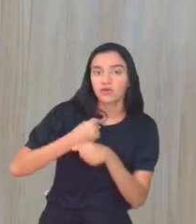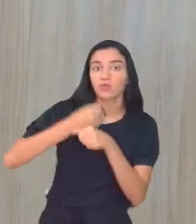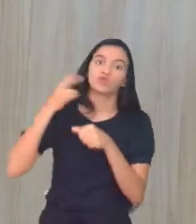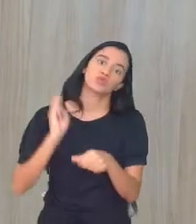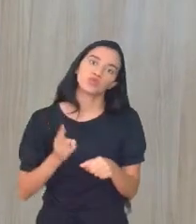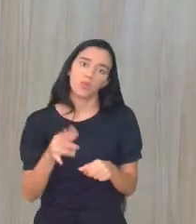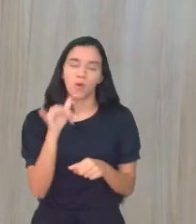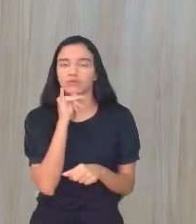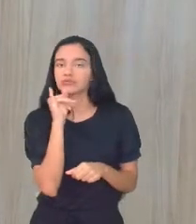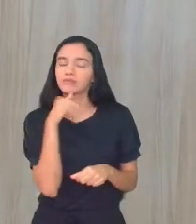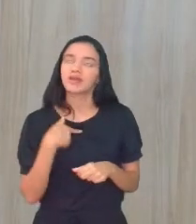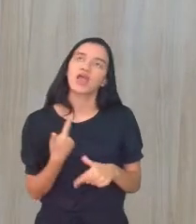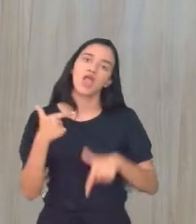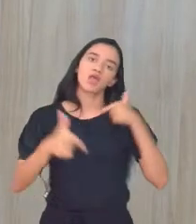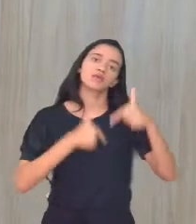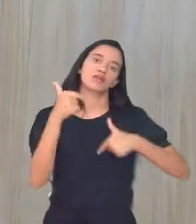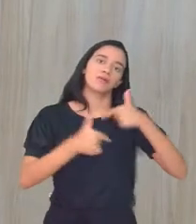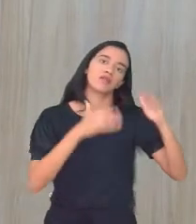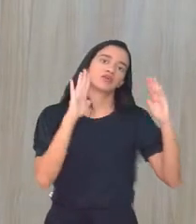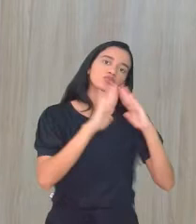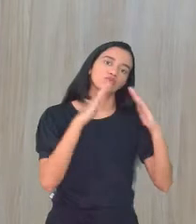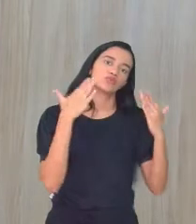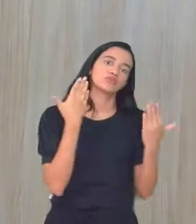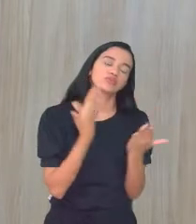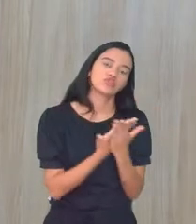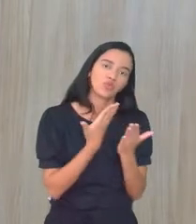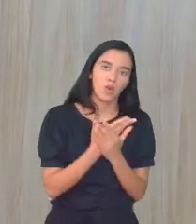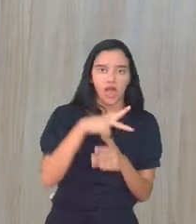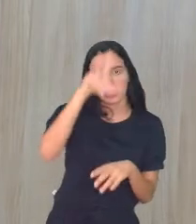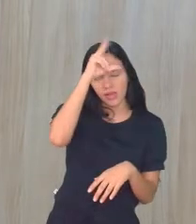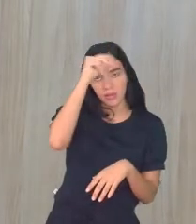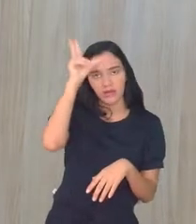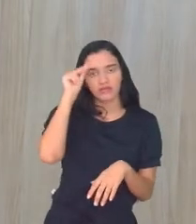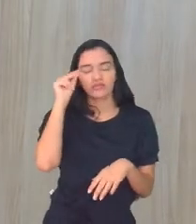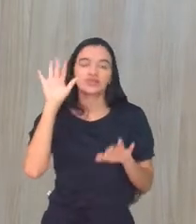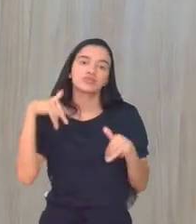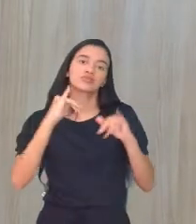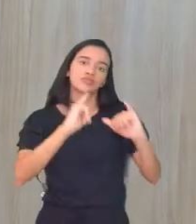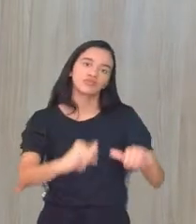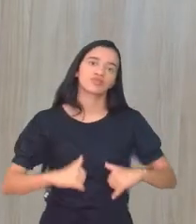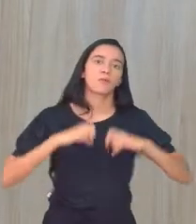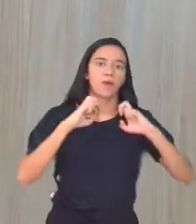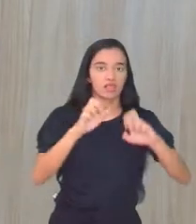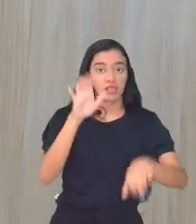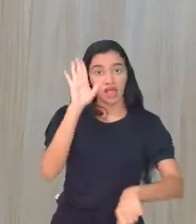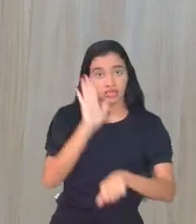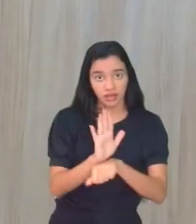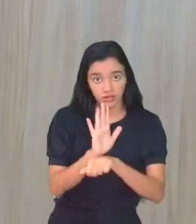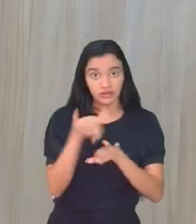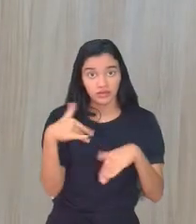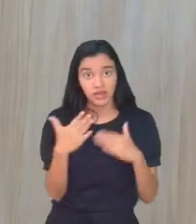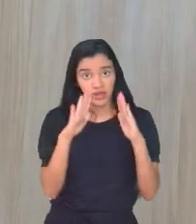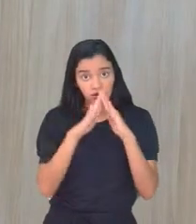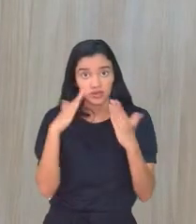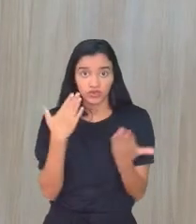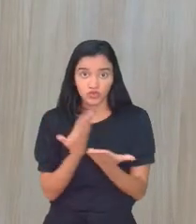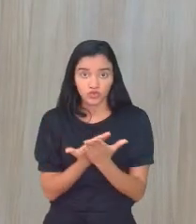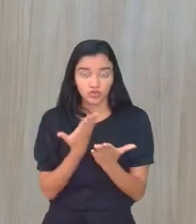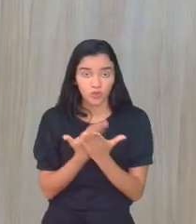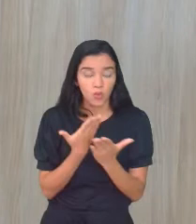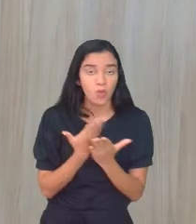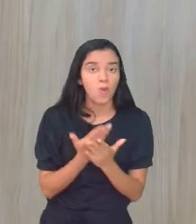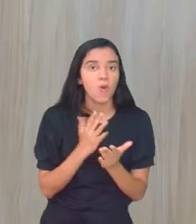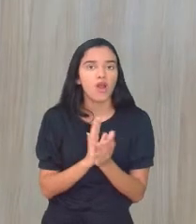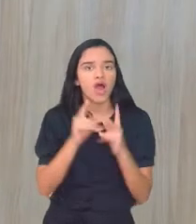Exemplo, eu trabalho em escola na prefeitura de Jaboatão, no turno da tarde, e essa escola passou por uma